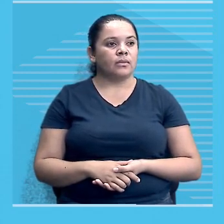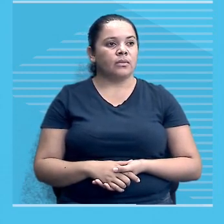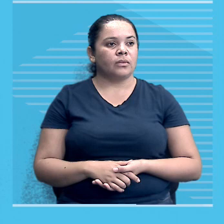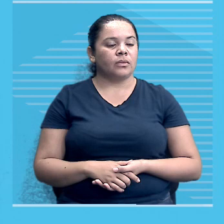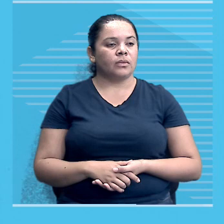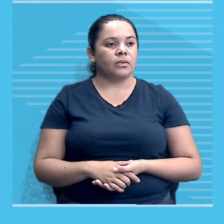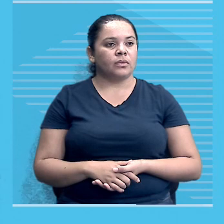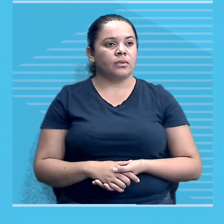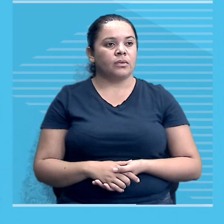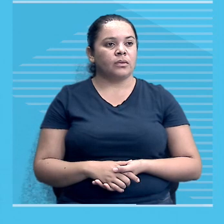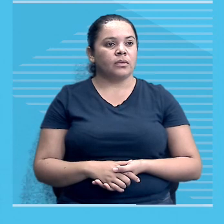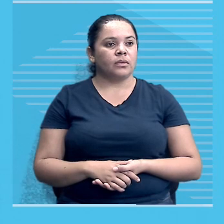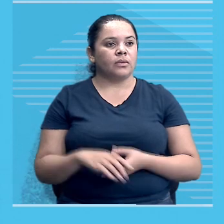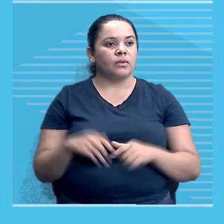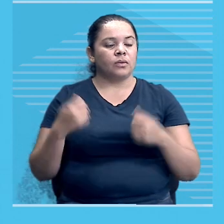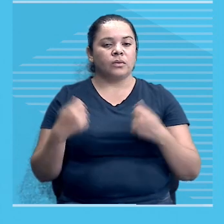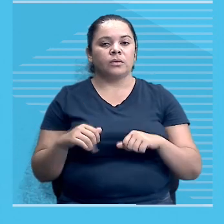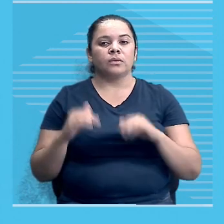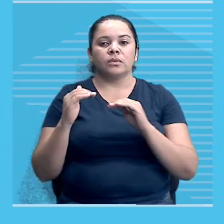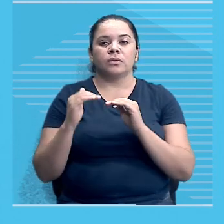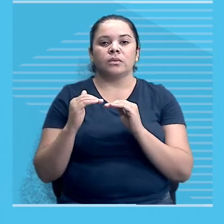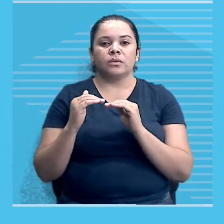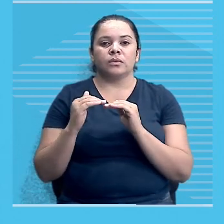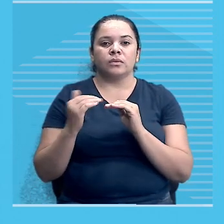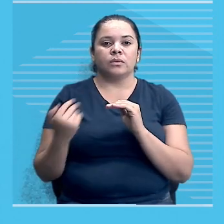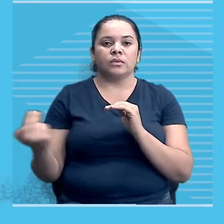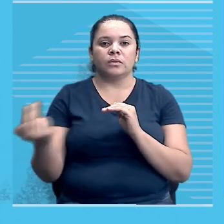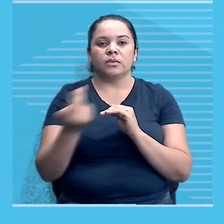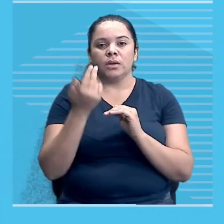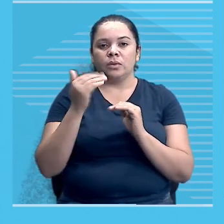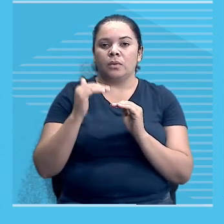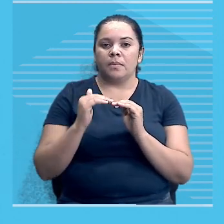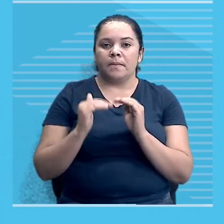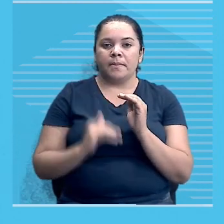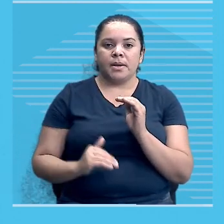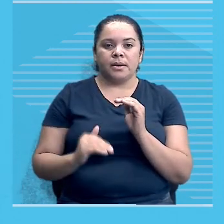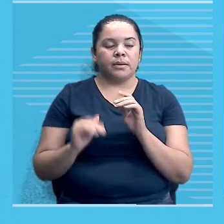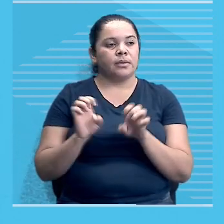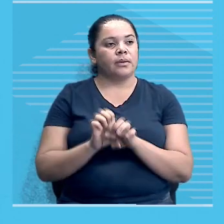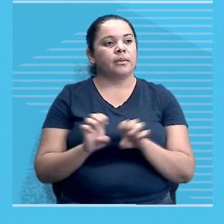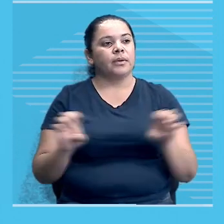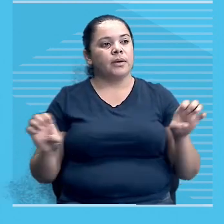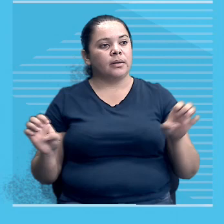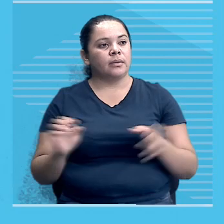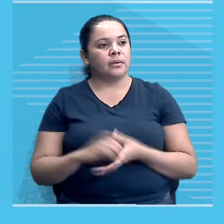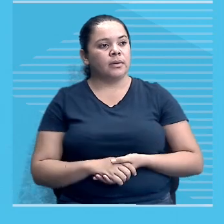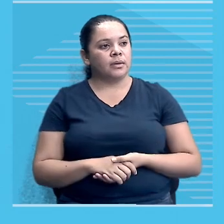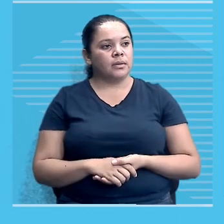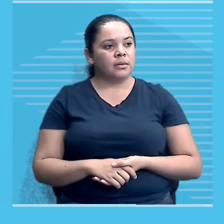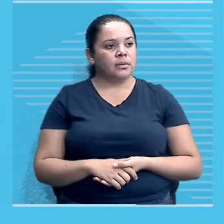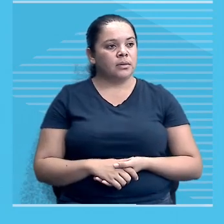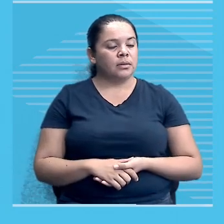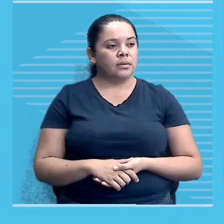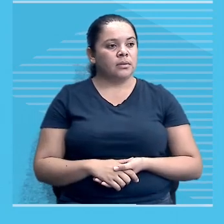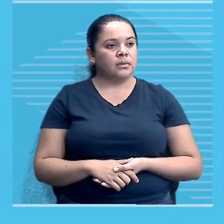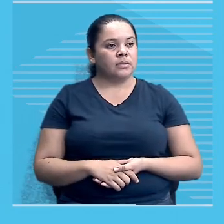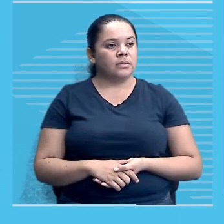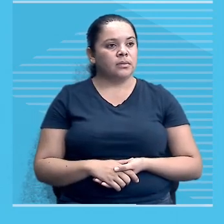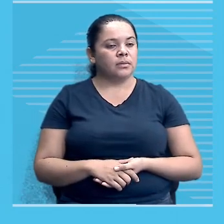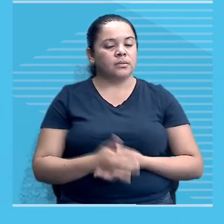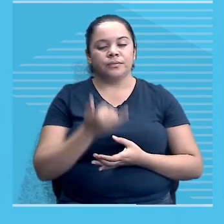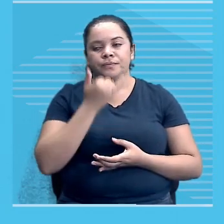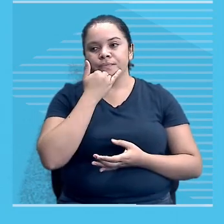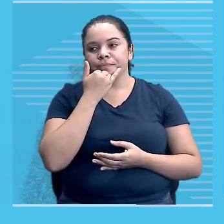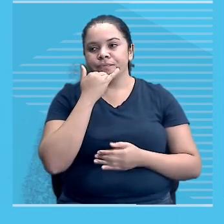o menor valor possível para mim a equação então o que que eu quero o